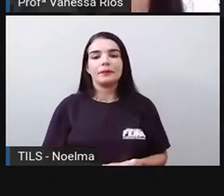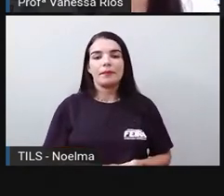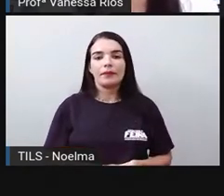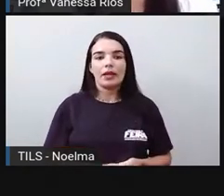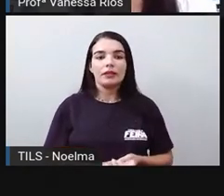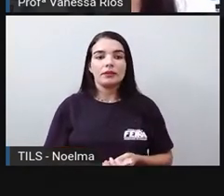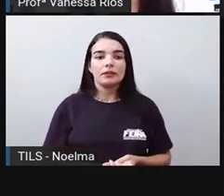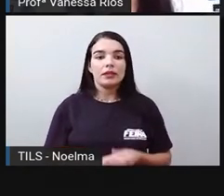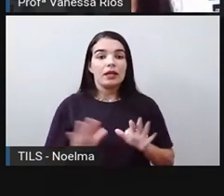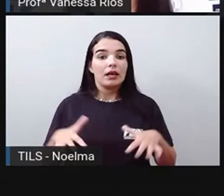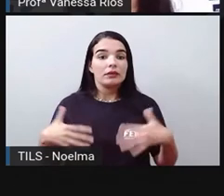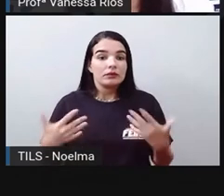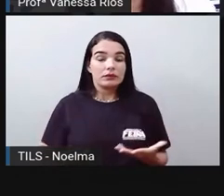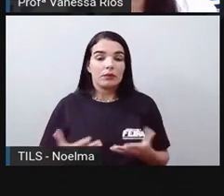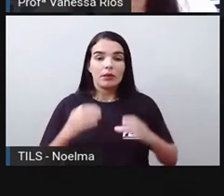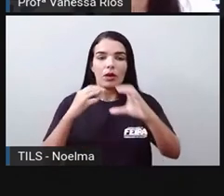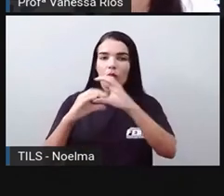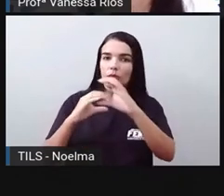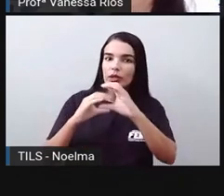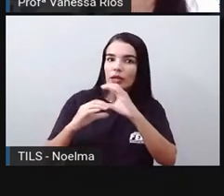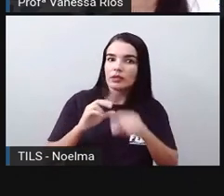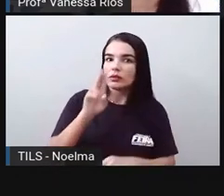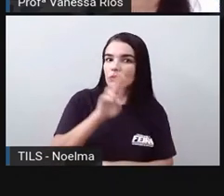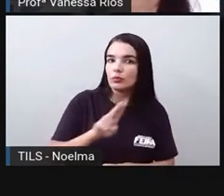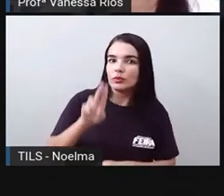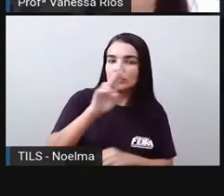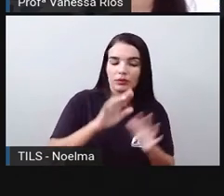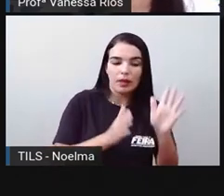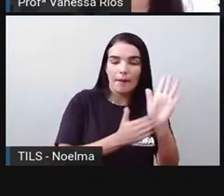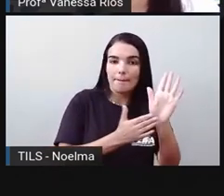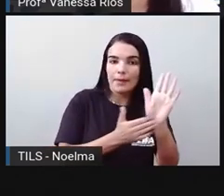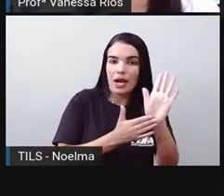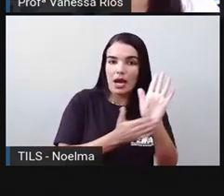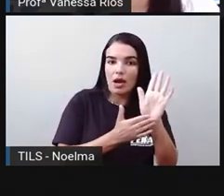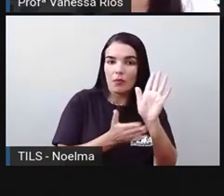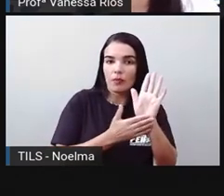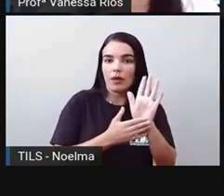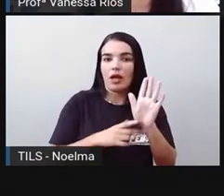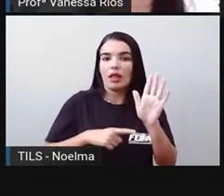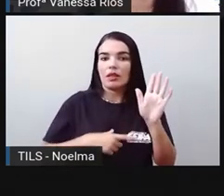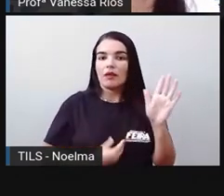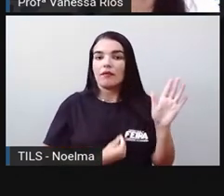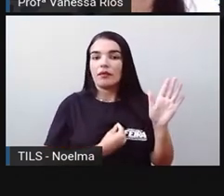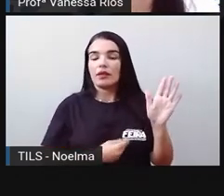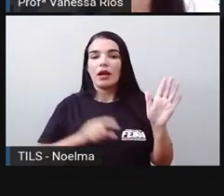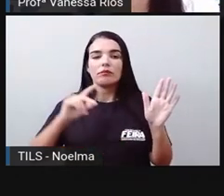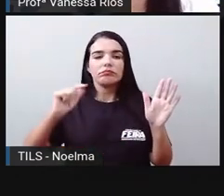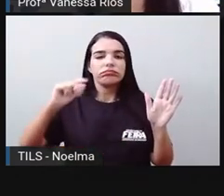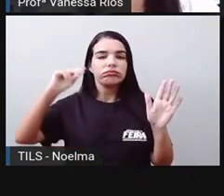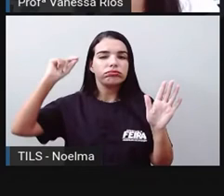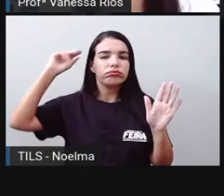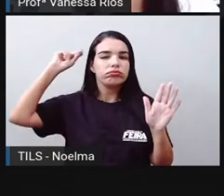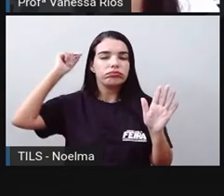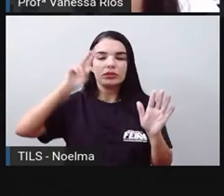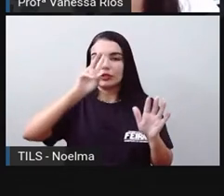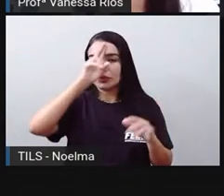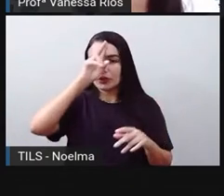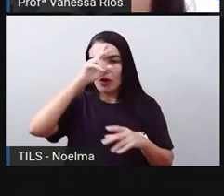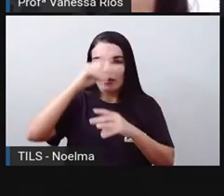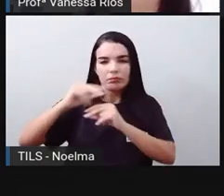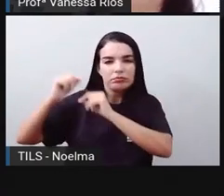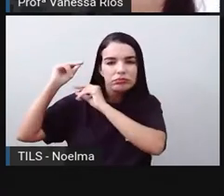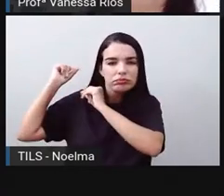uma realidade na pré-história, mas aos poucos foi substituída pela oralidade, pois as mãos começaram a